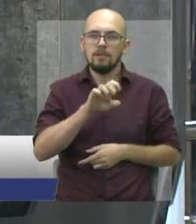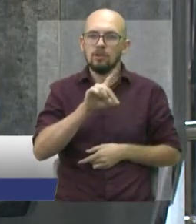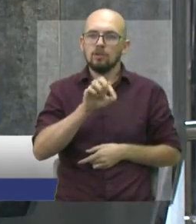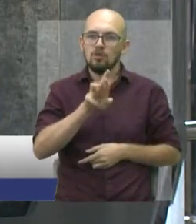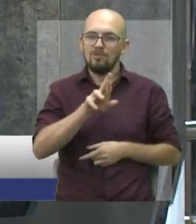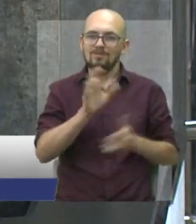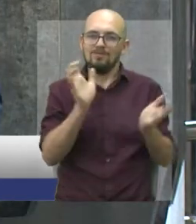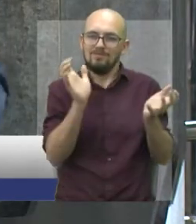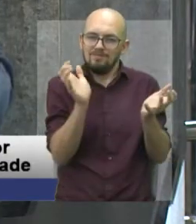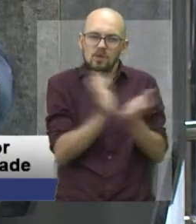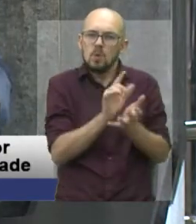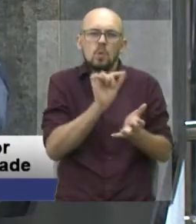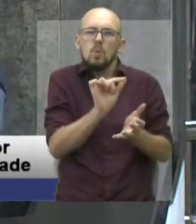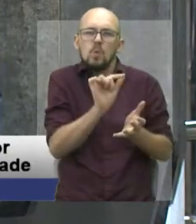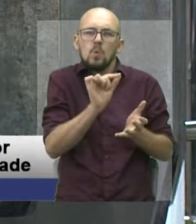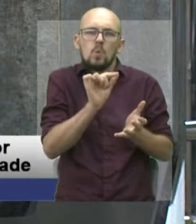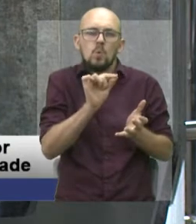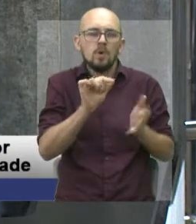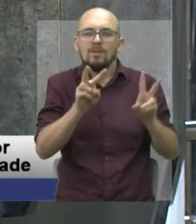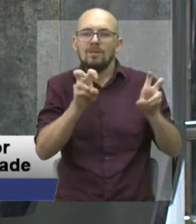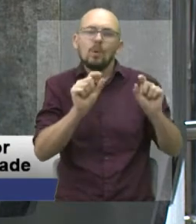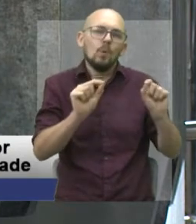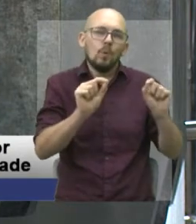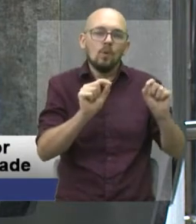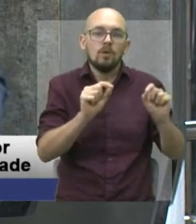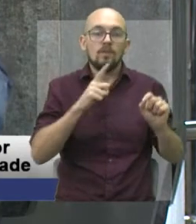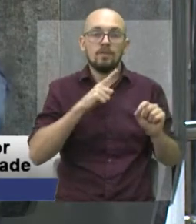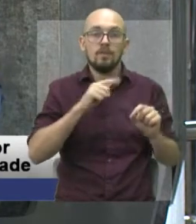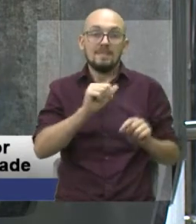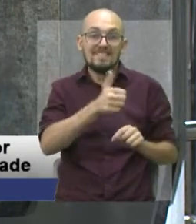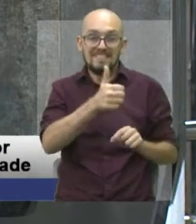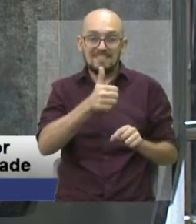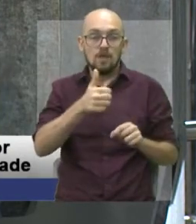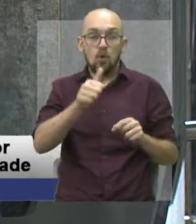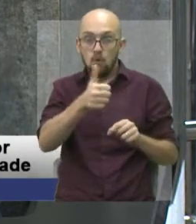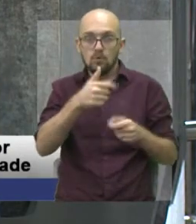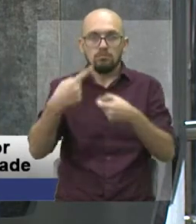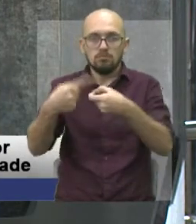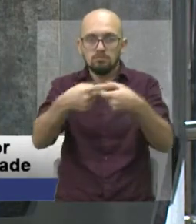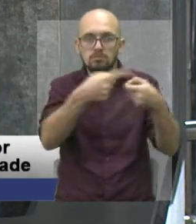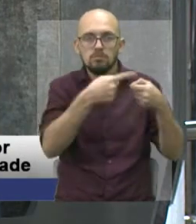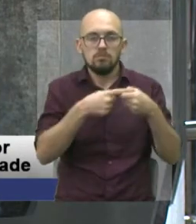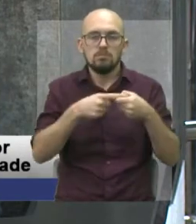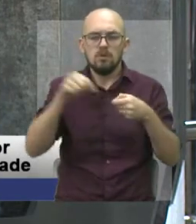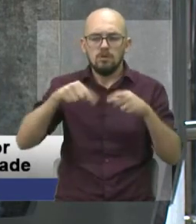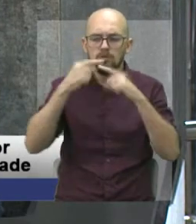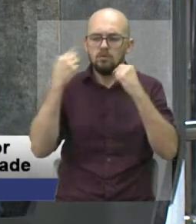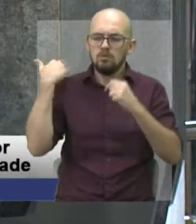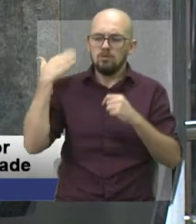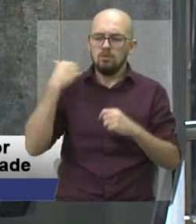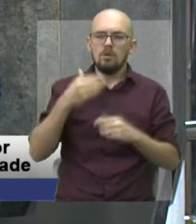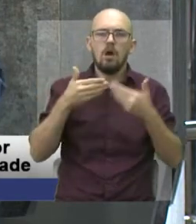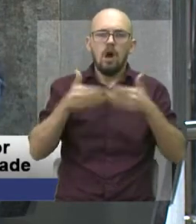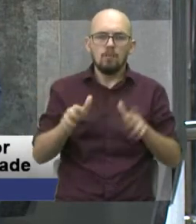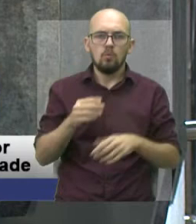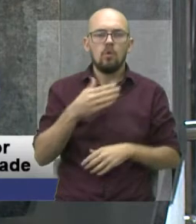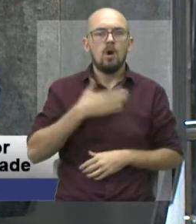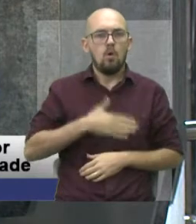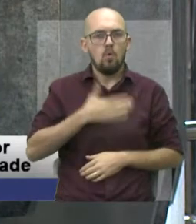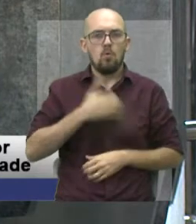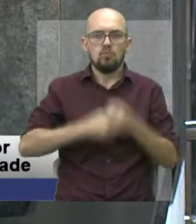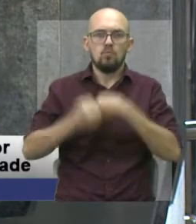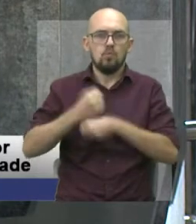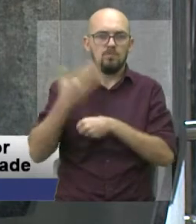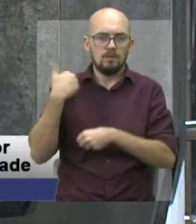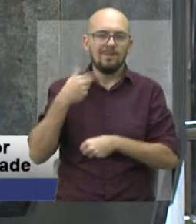Somos um grupo de pessoas que estamos em 11 cidades. Estamos em Jaú desde agosto do ano passado. Nos reunimos